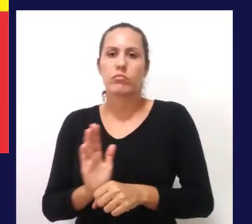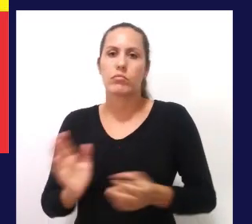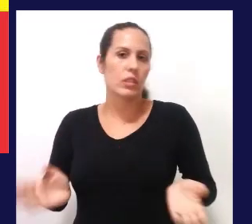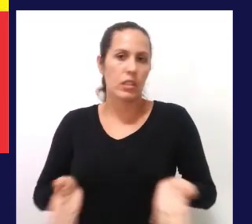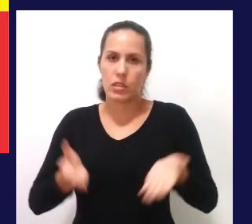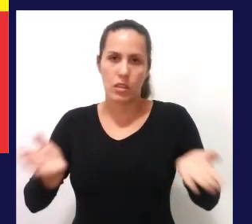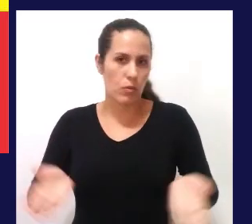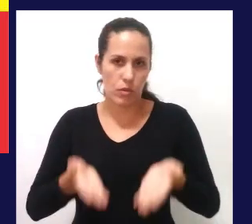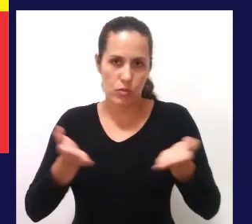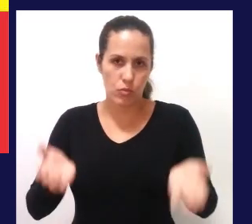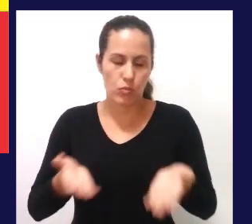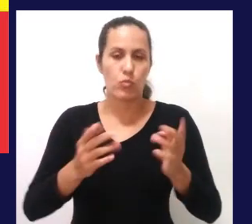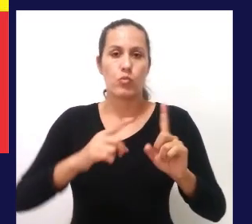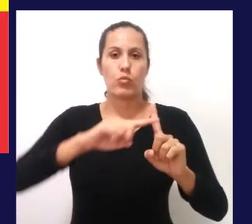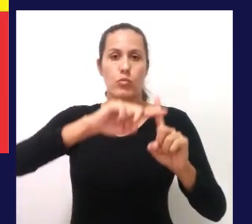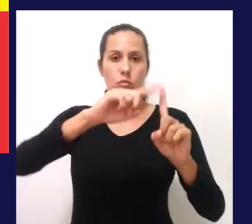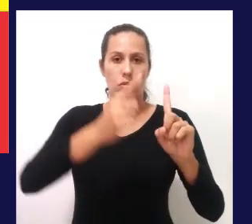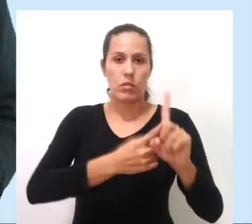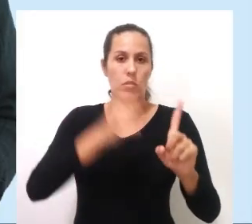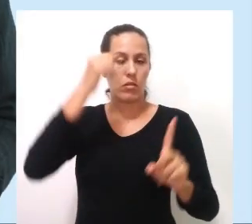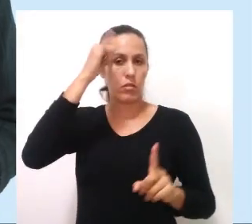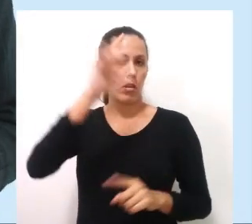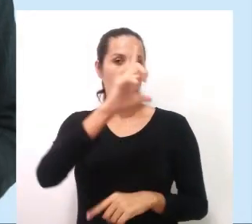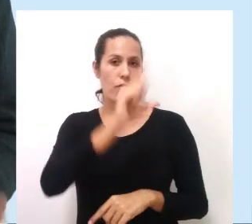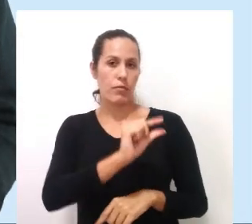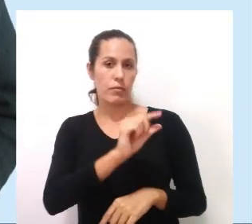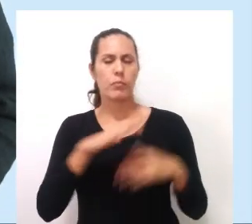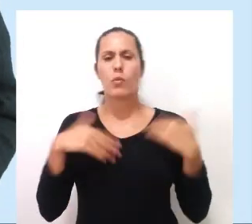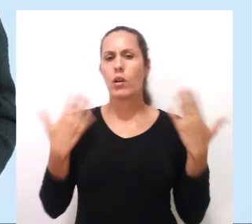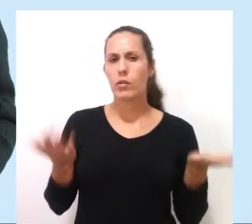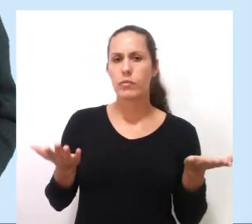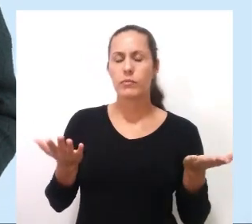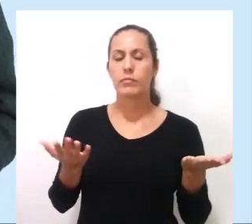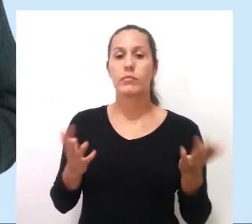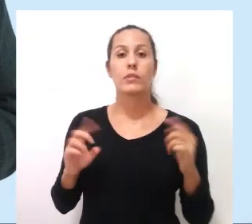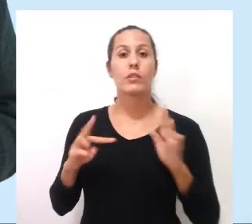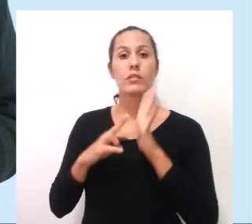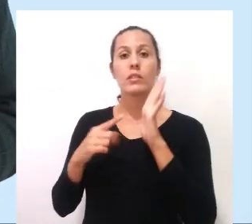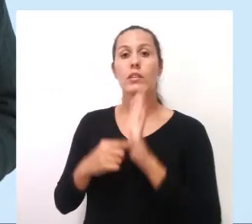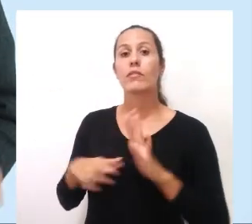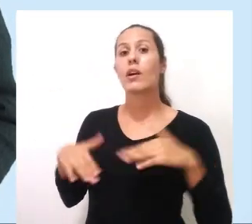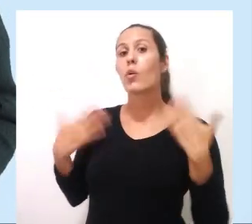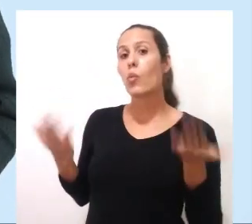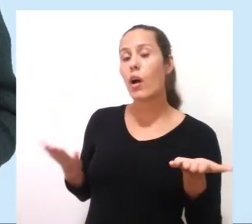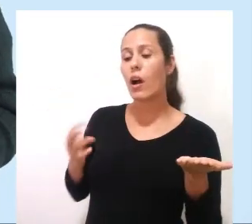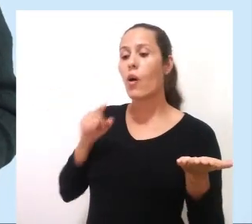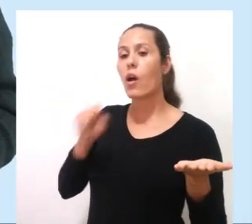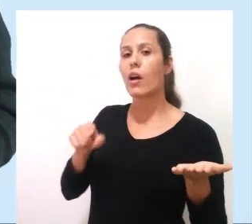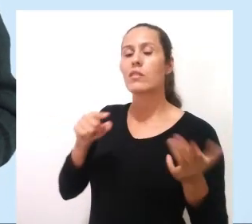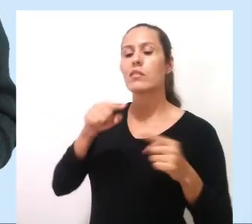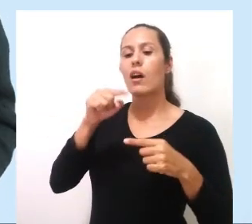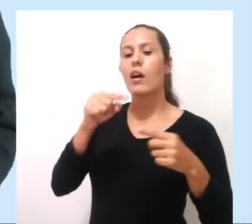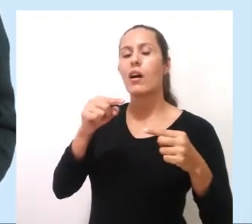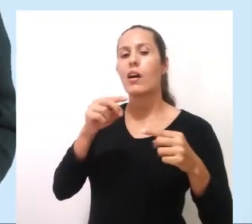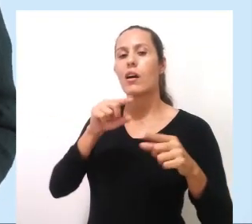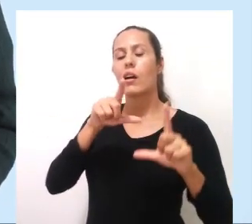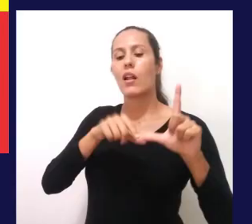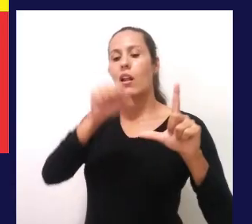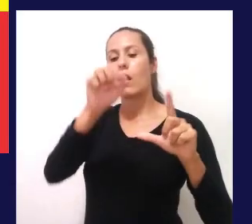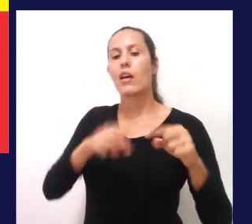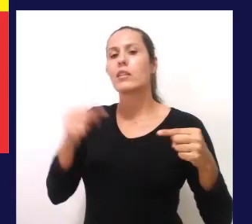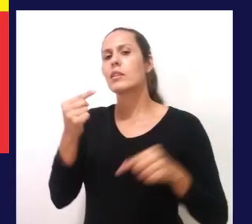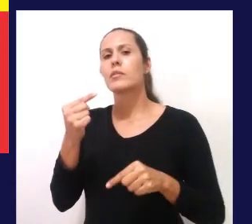dos casos de gravidez na adolescência. Isso quer dizer o quê? Qual vai ser a alternativa